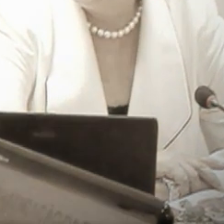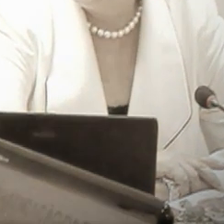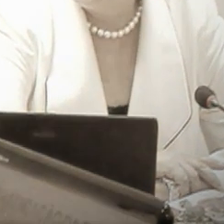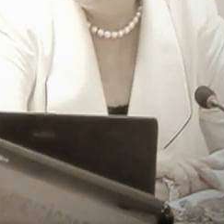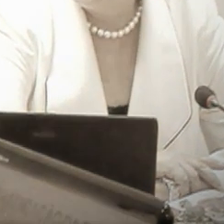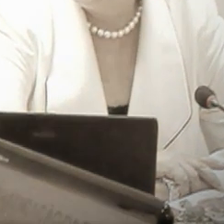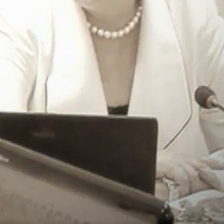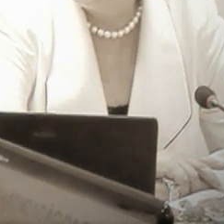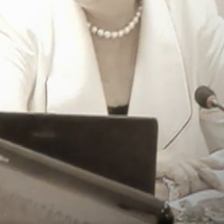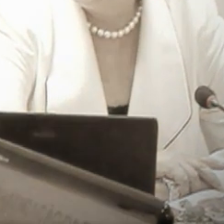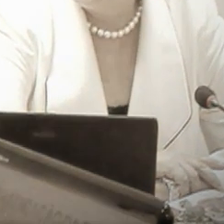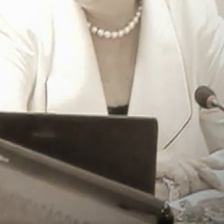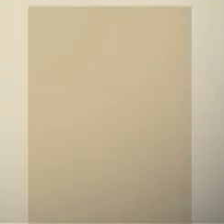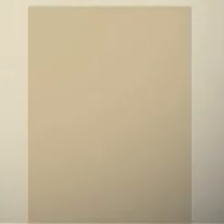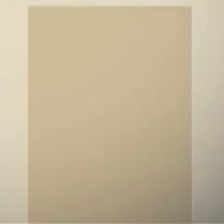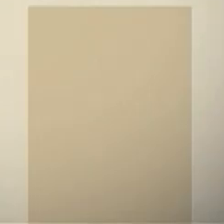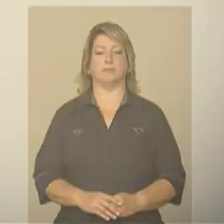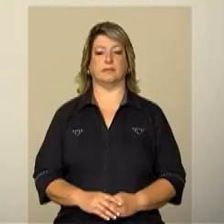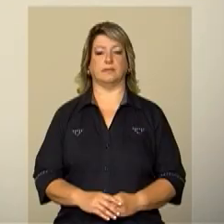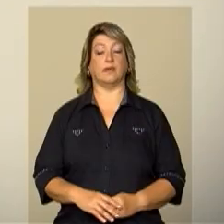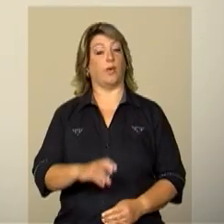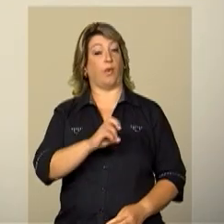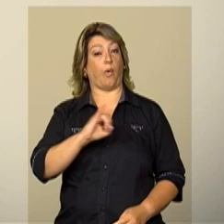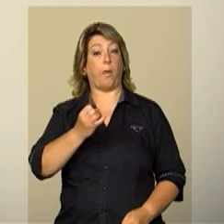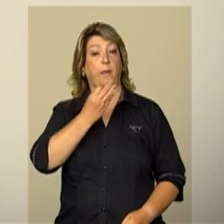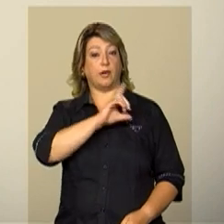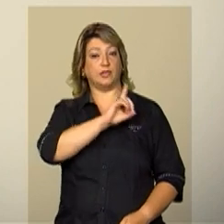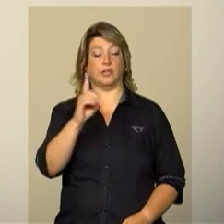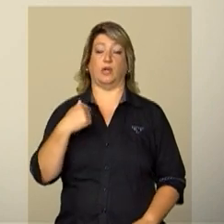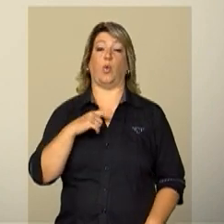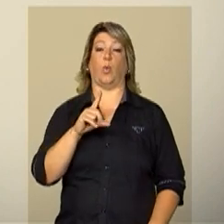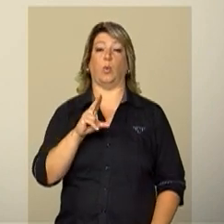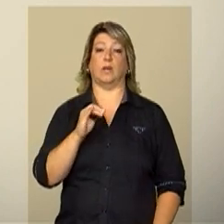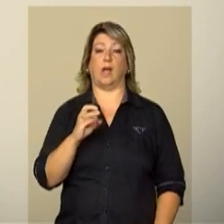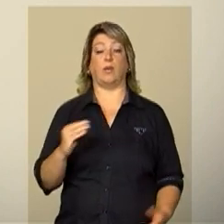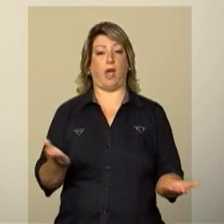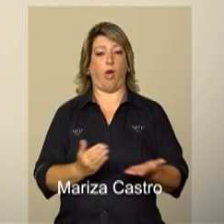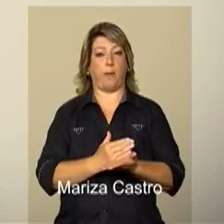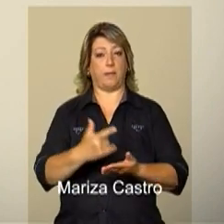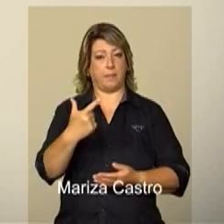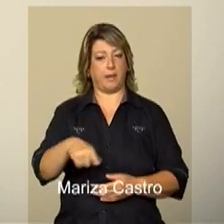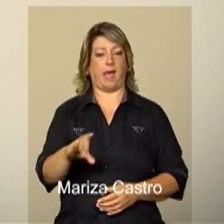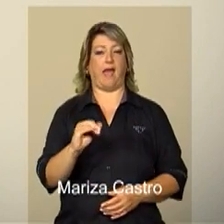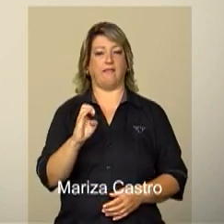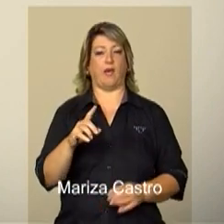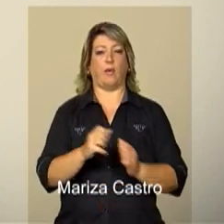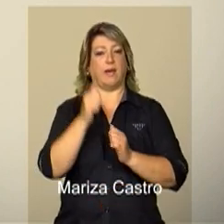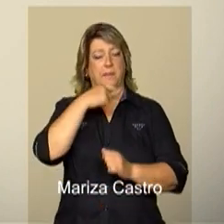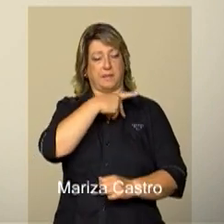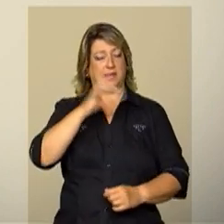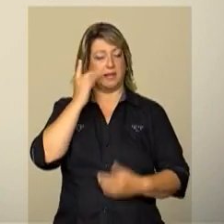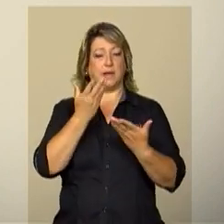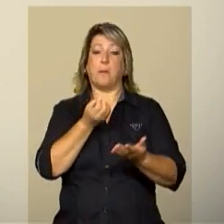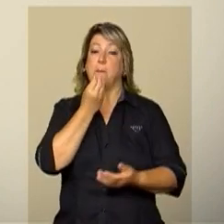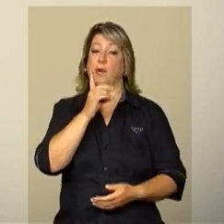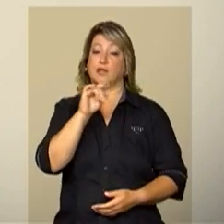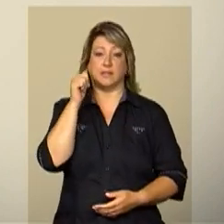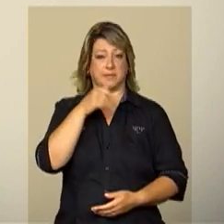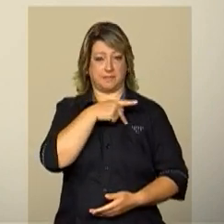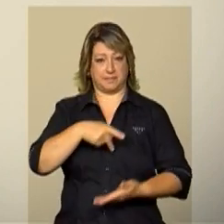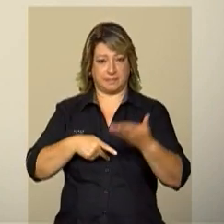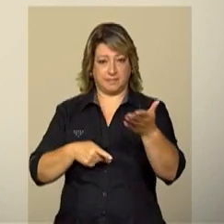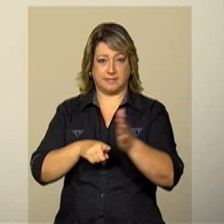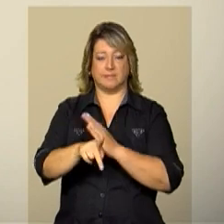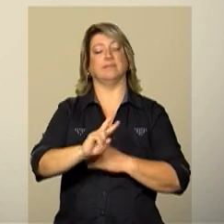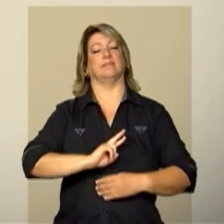café com a Presidenta Olá bom dia eu sou o Luciano cechas e começa agora mais um café com a presidenta Dilma Bom dia presidenta